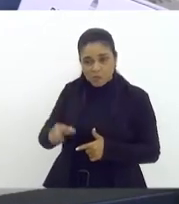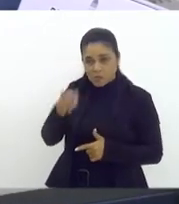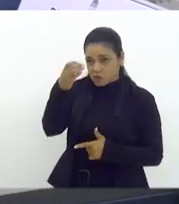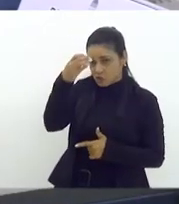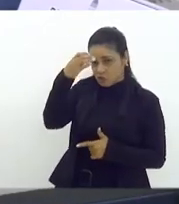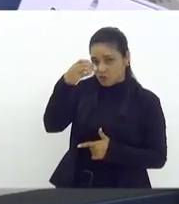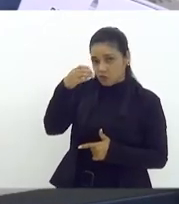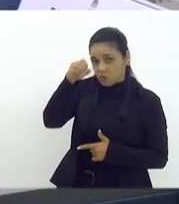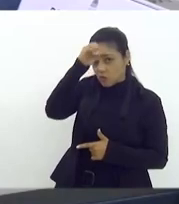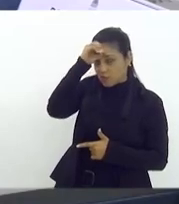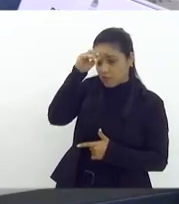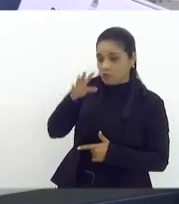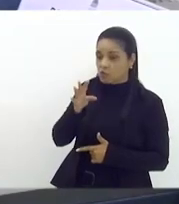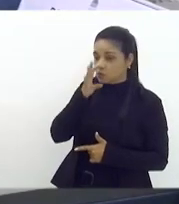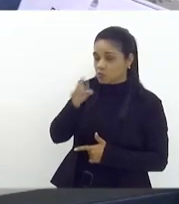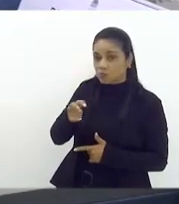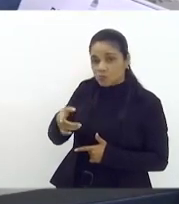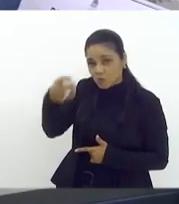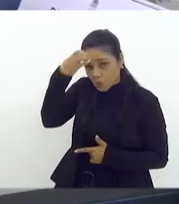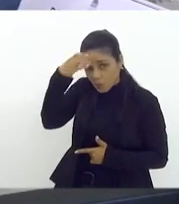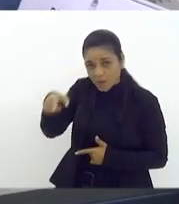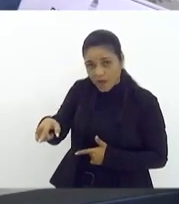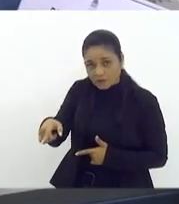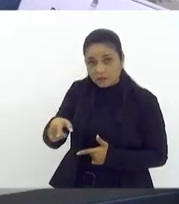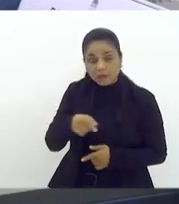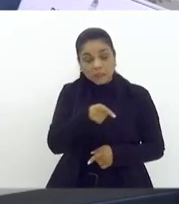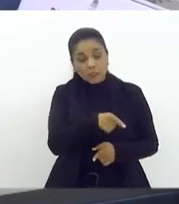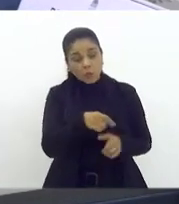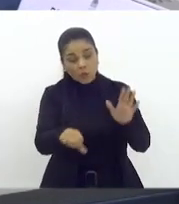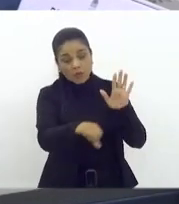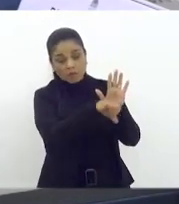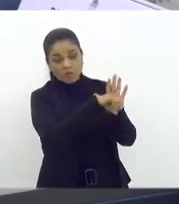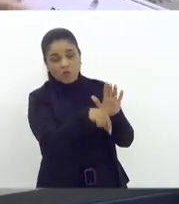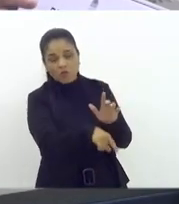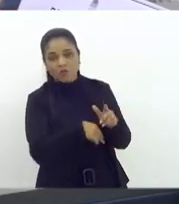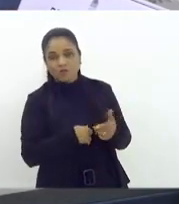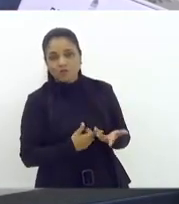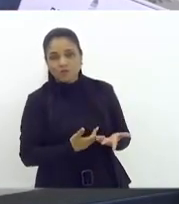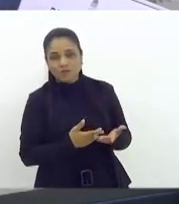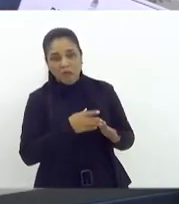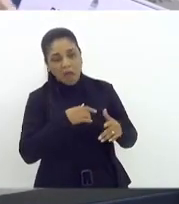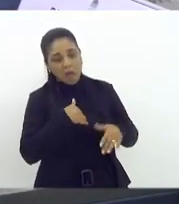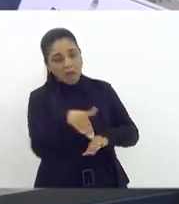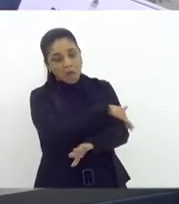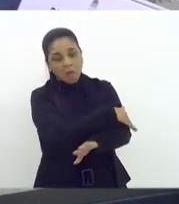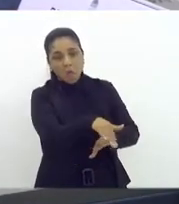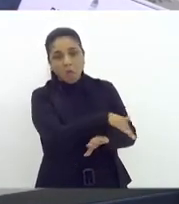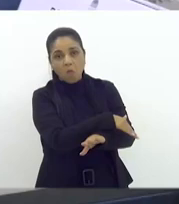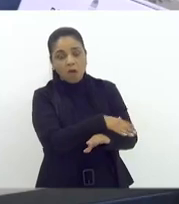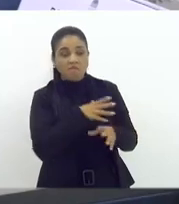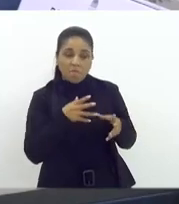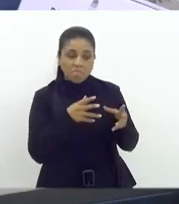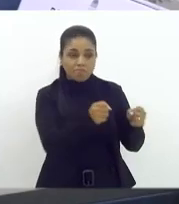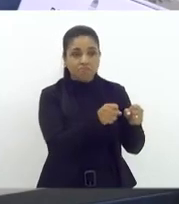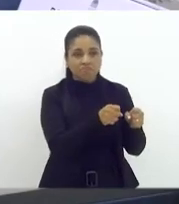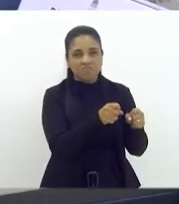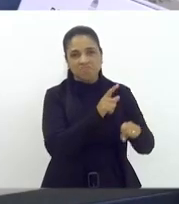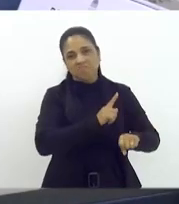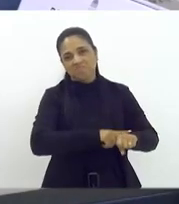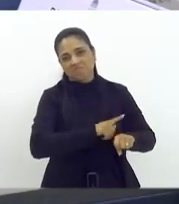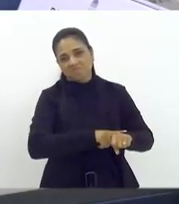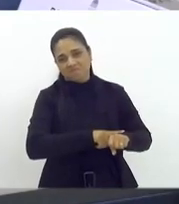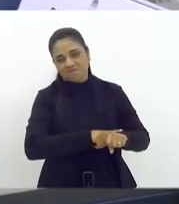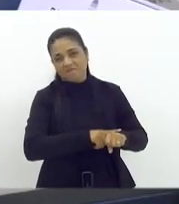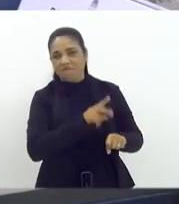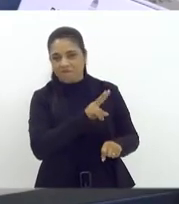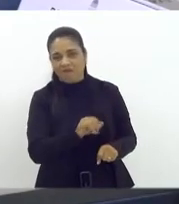sendo apontado como culpado e o culpado que é o criminoso que está continuando mas assim o criminoso tá na rua uma hora ele vai ser preso o peso